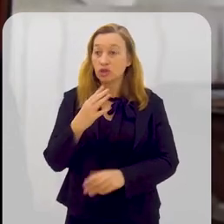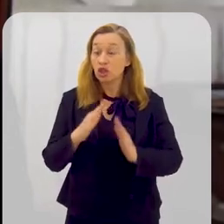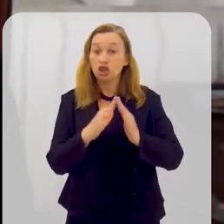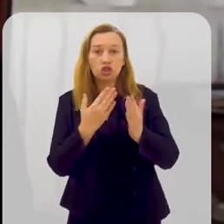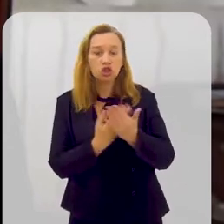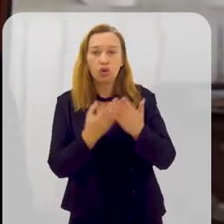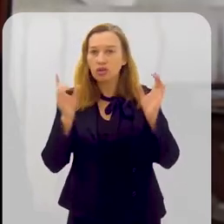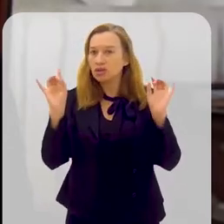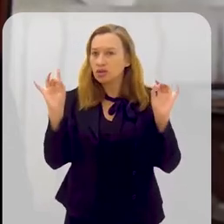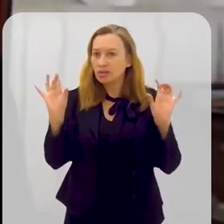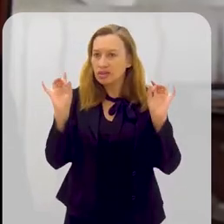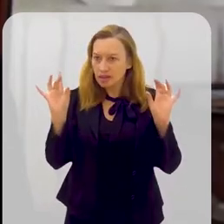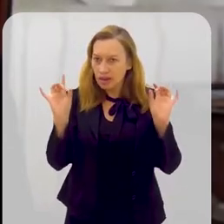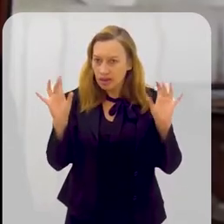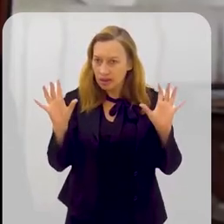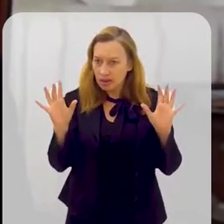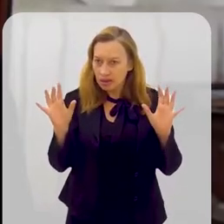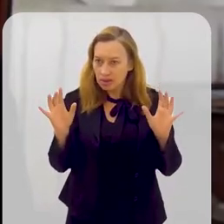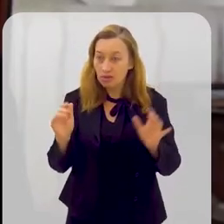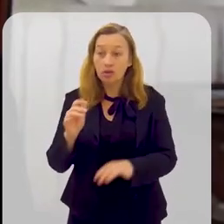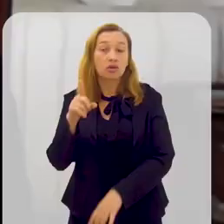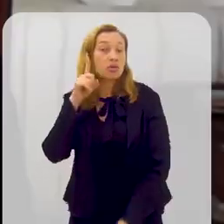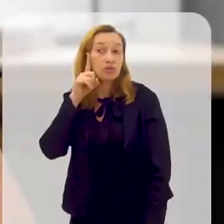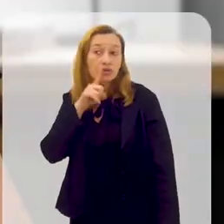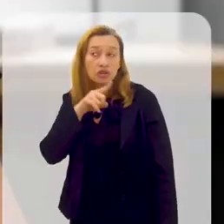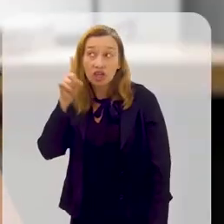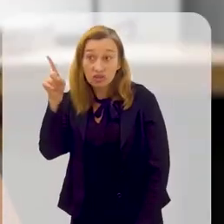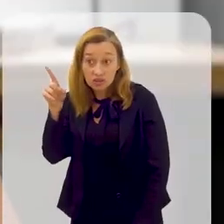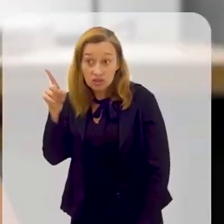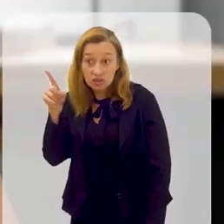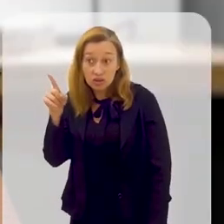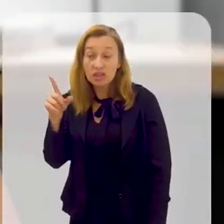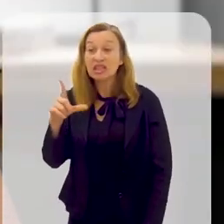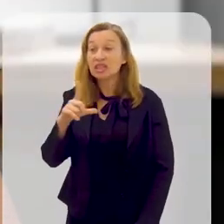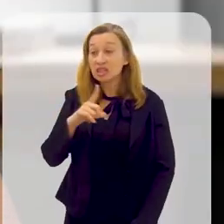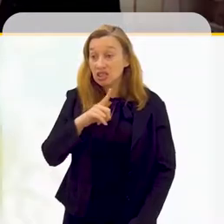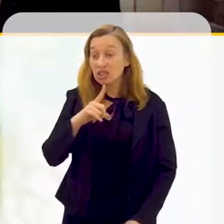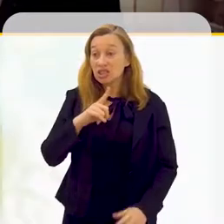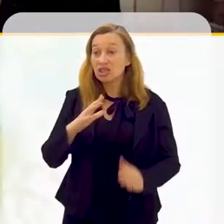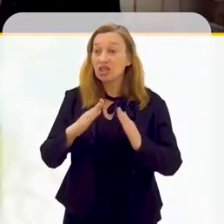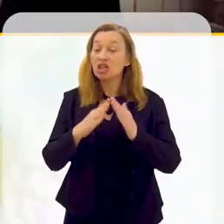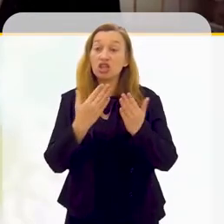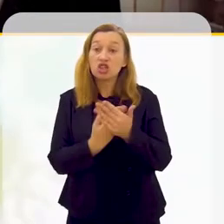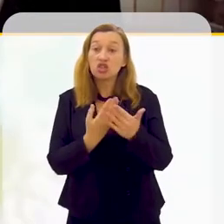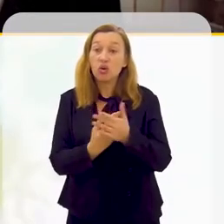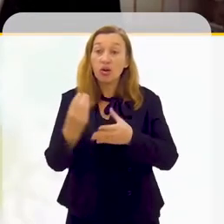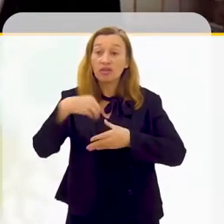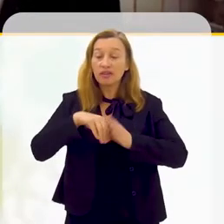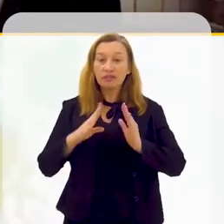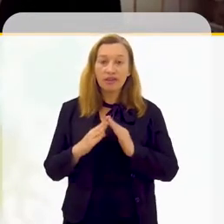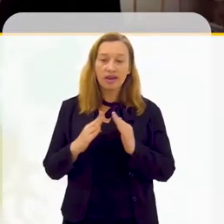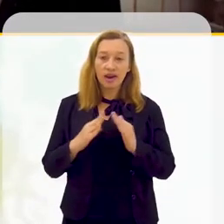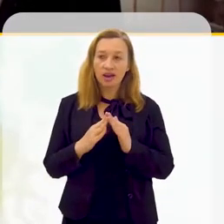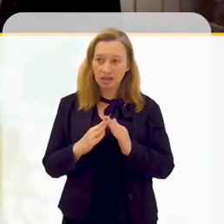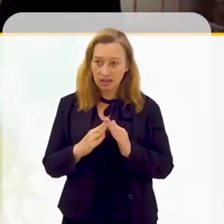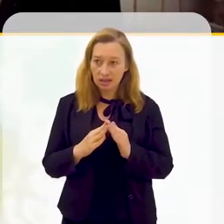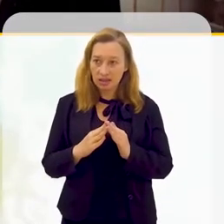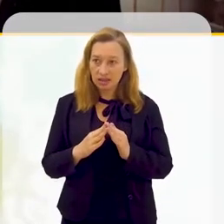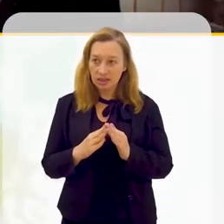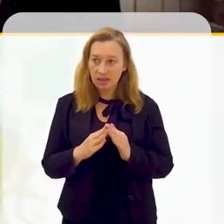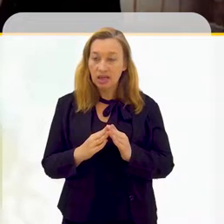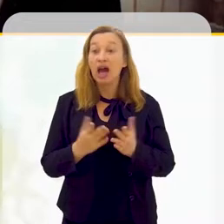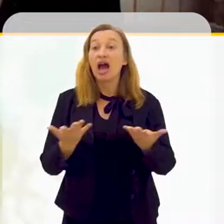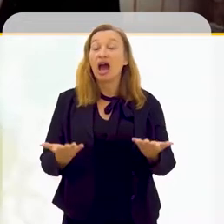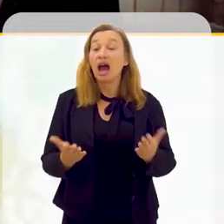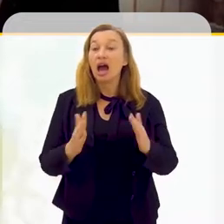em escolas especiais nos Estados Unidos vive existiam escolas residenciais a criança